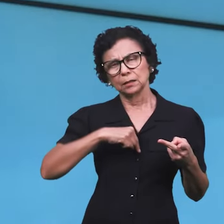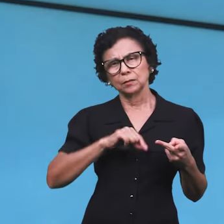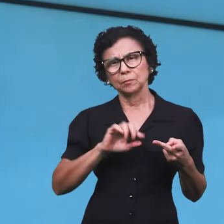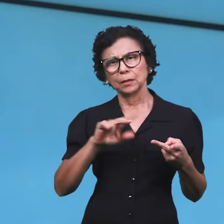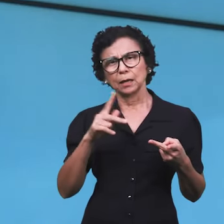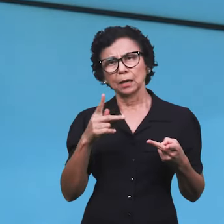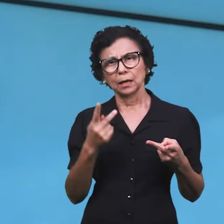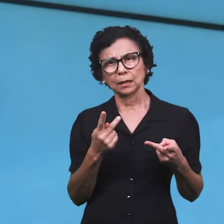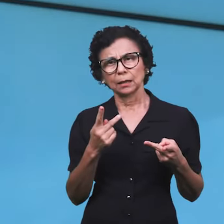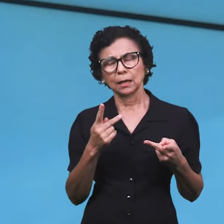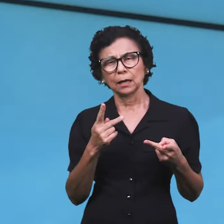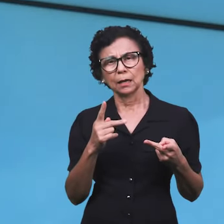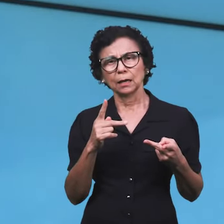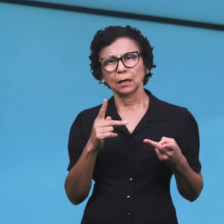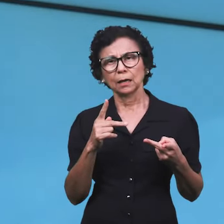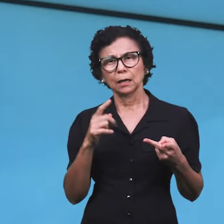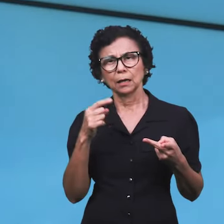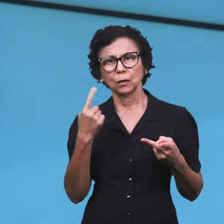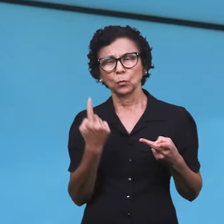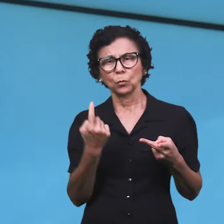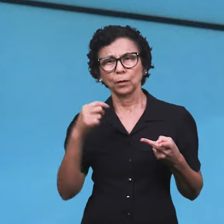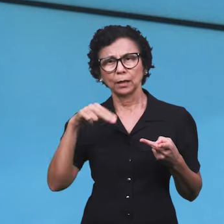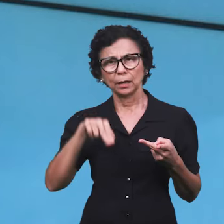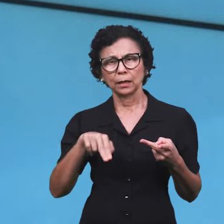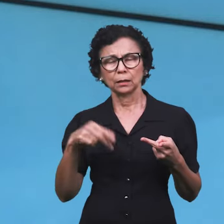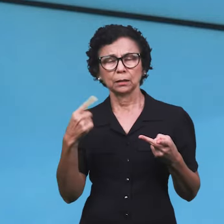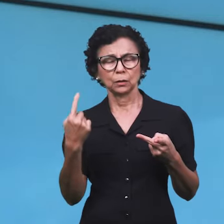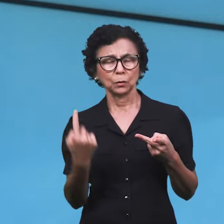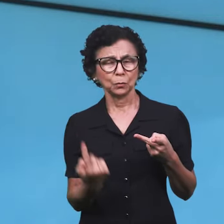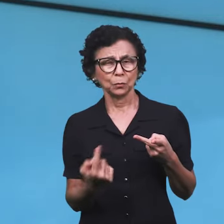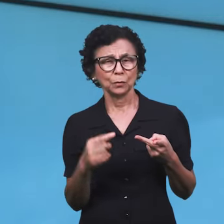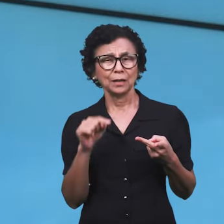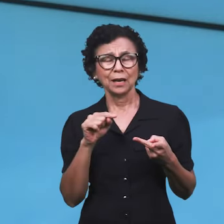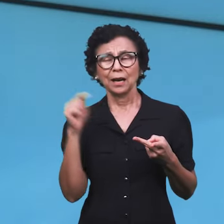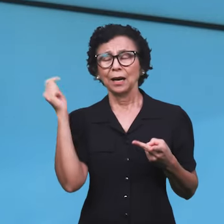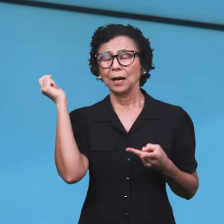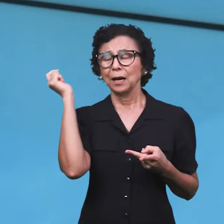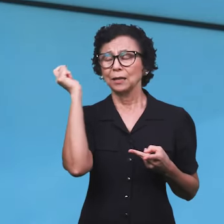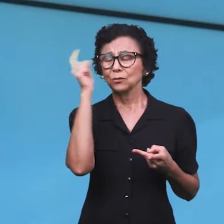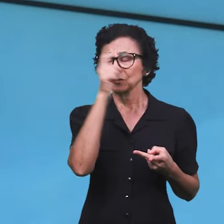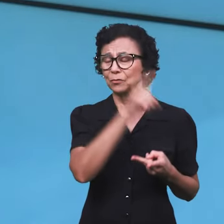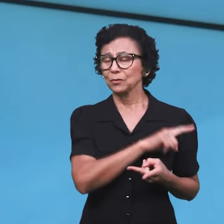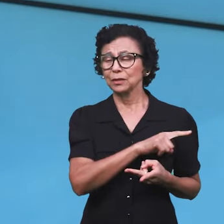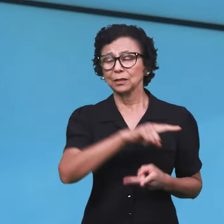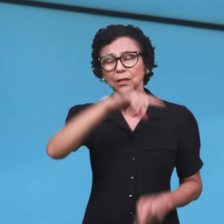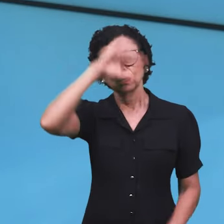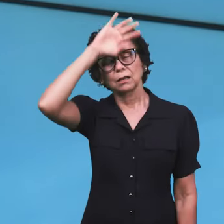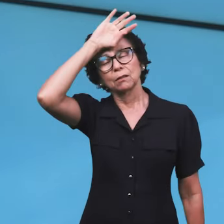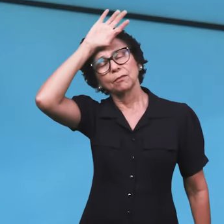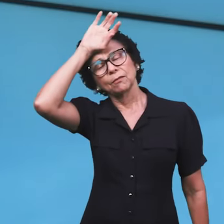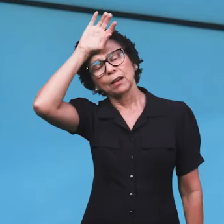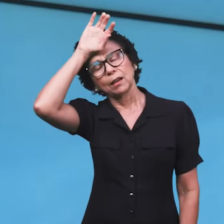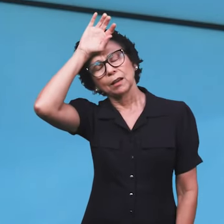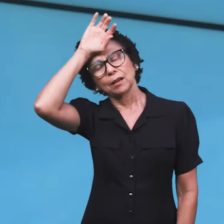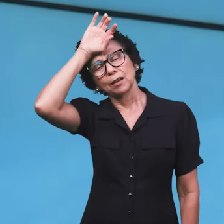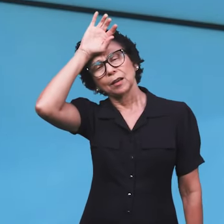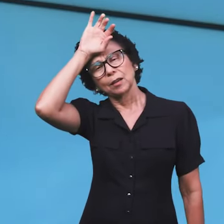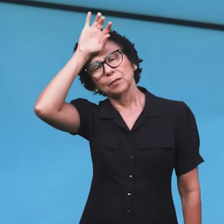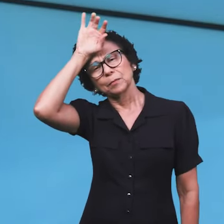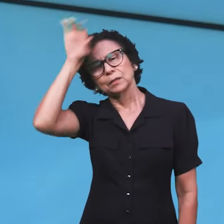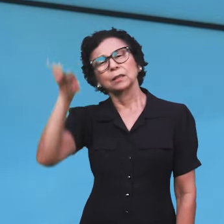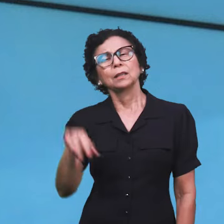início súbito, de uma febre alta, de uma prostração, um mal-estar. A criança fica caidinha, não quer mamar, não